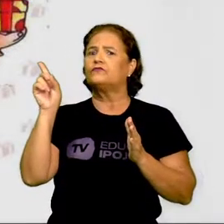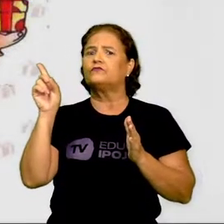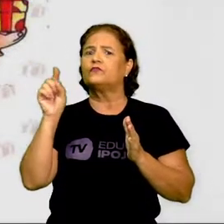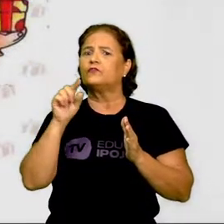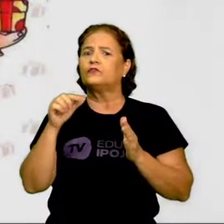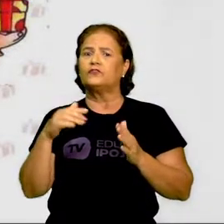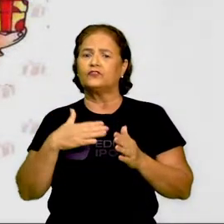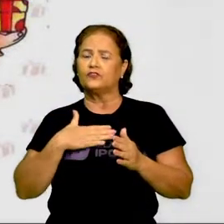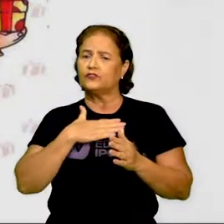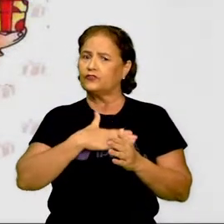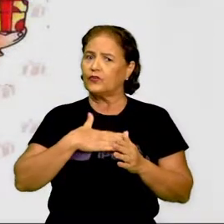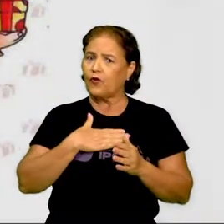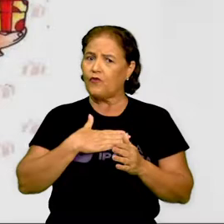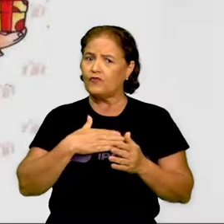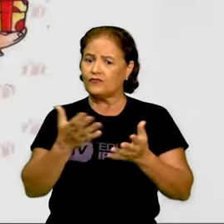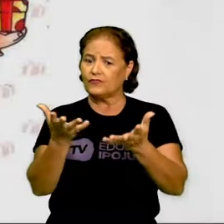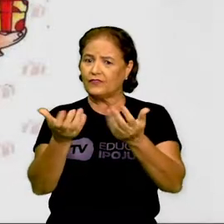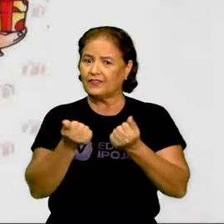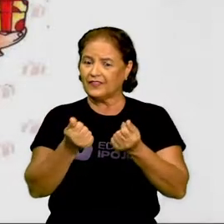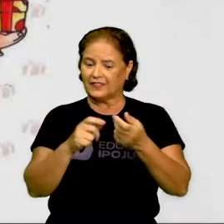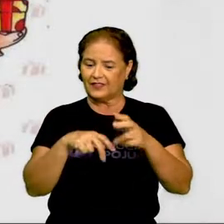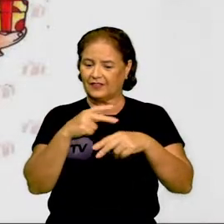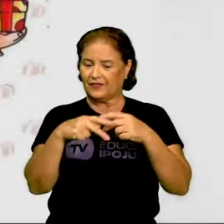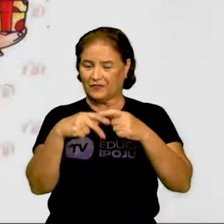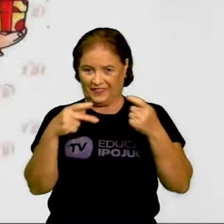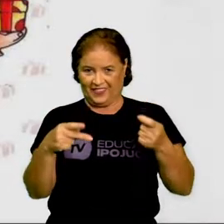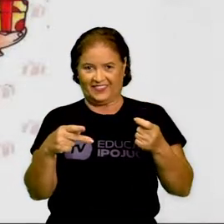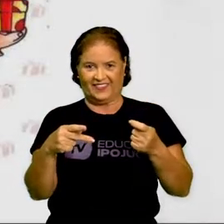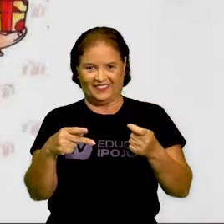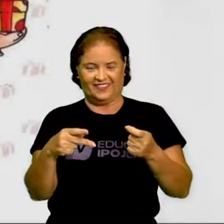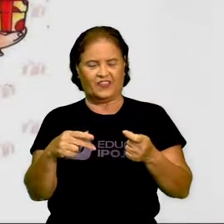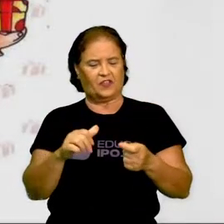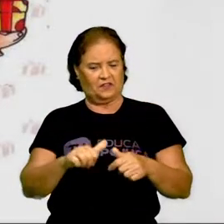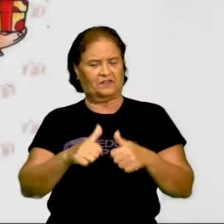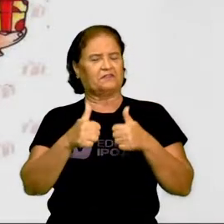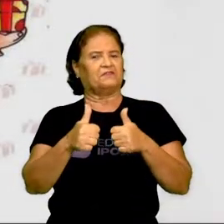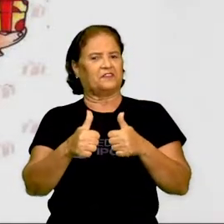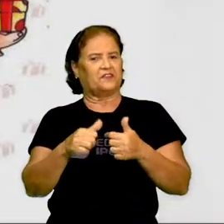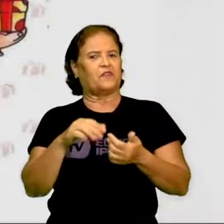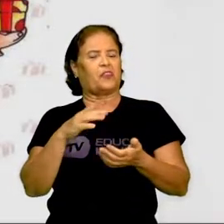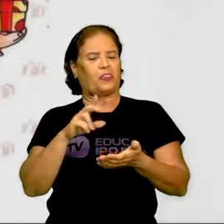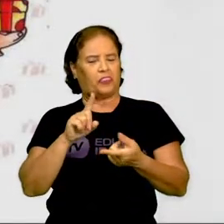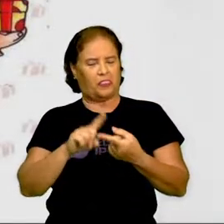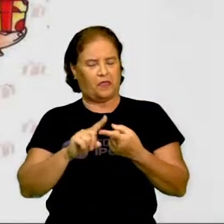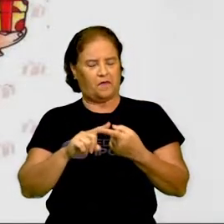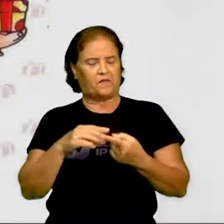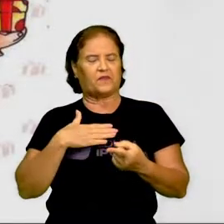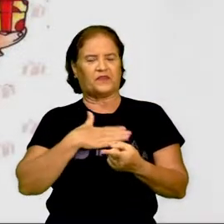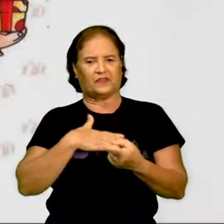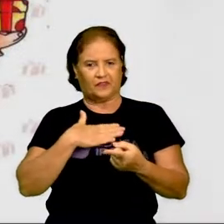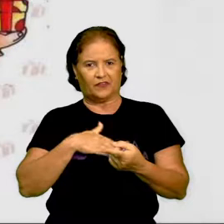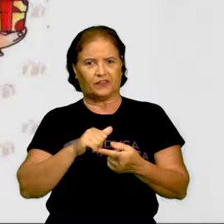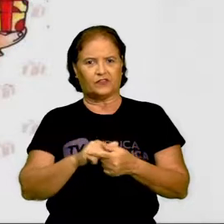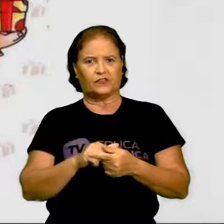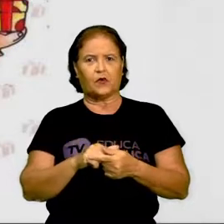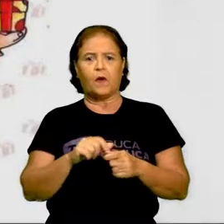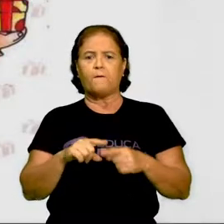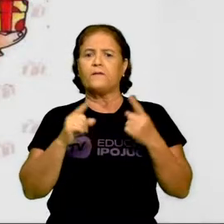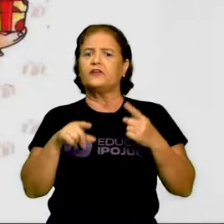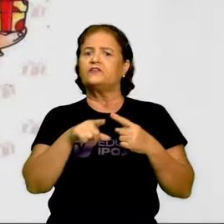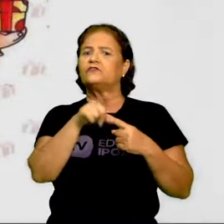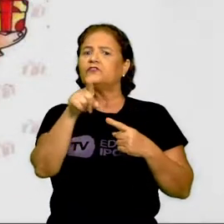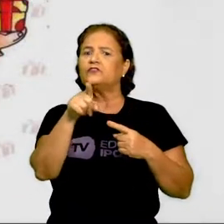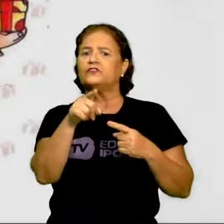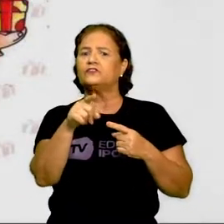ganhar presente? Legal, né? Eu também. E vocês gostam de presentes grande ou